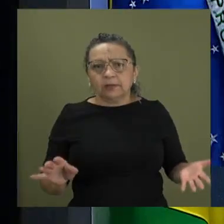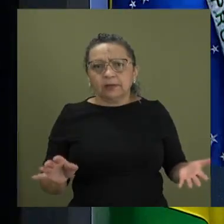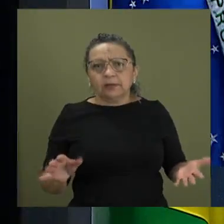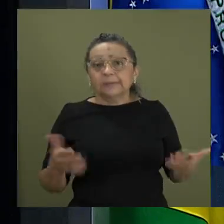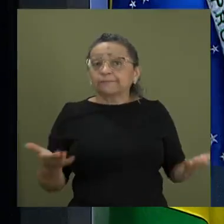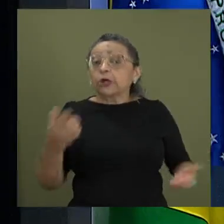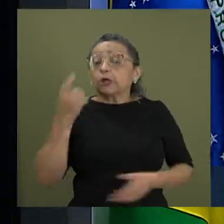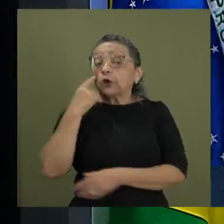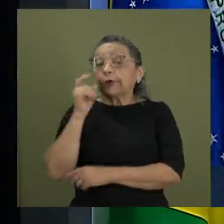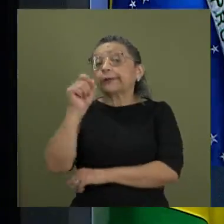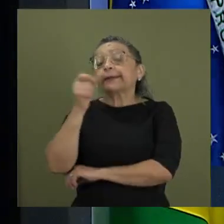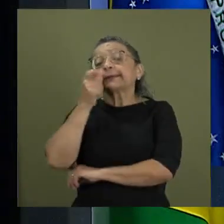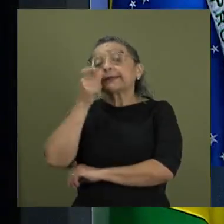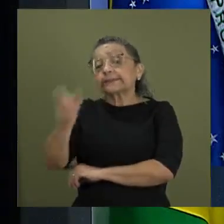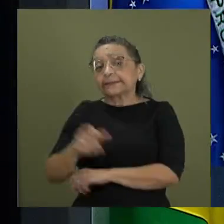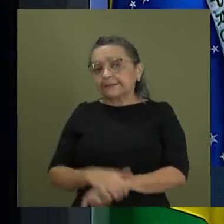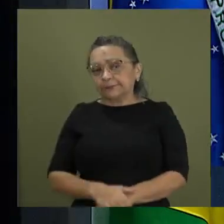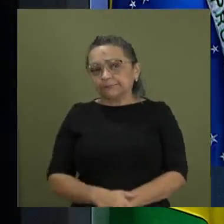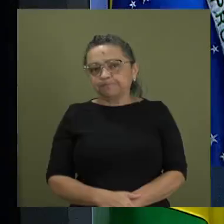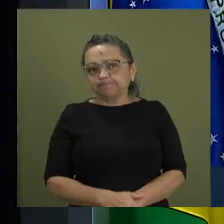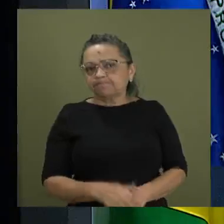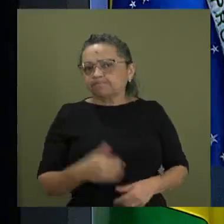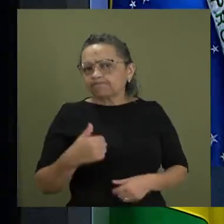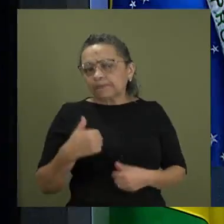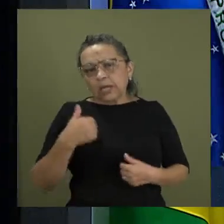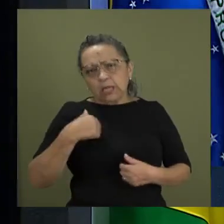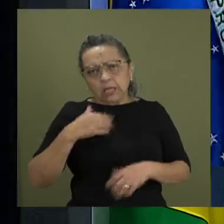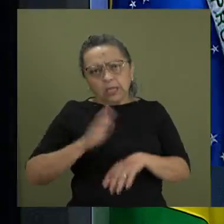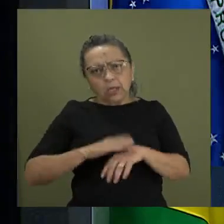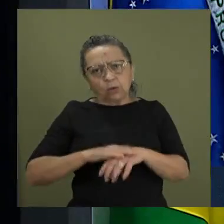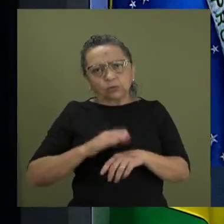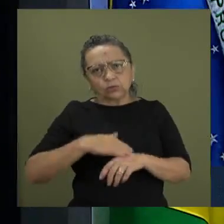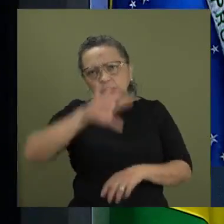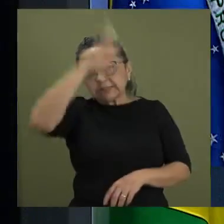E olha que interessante, eu sou espírita